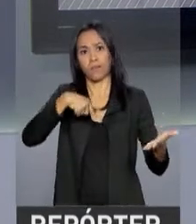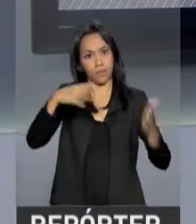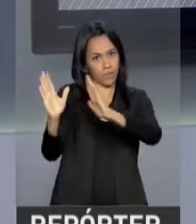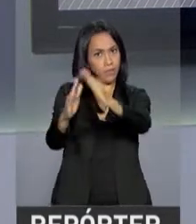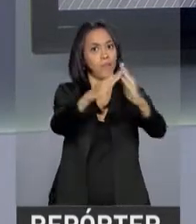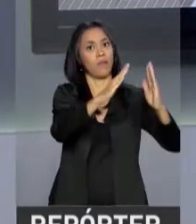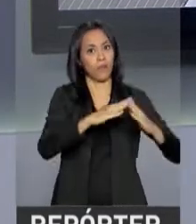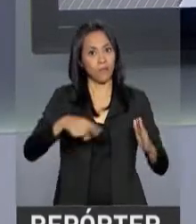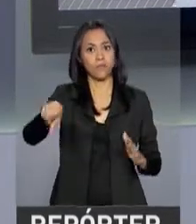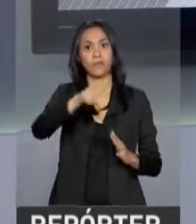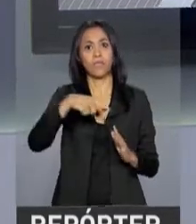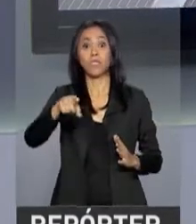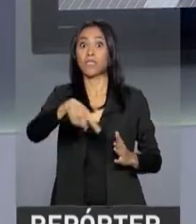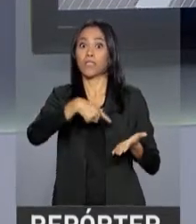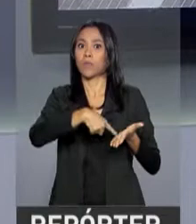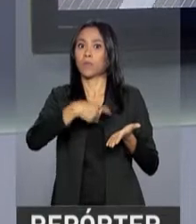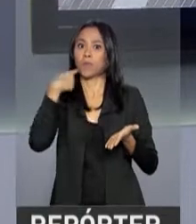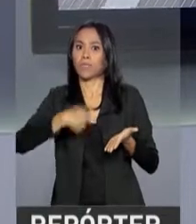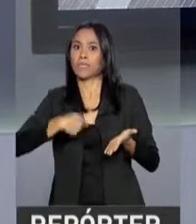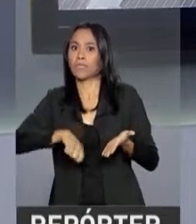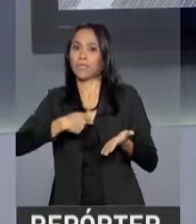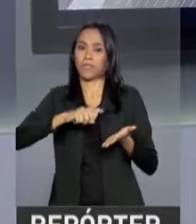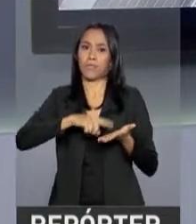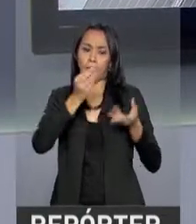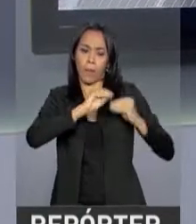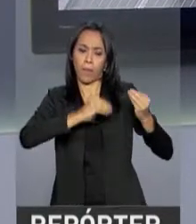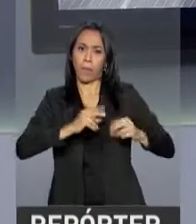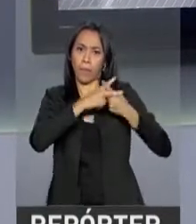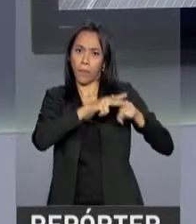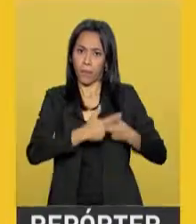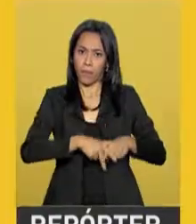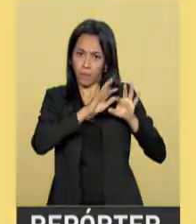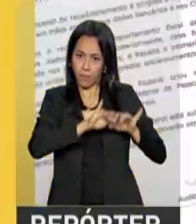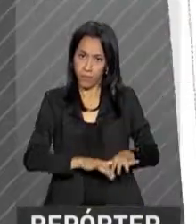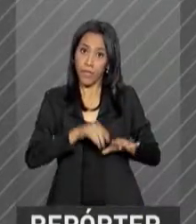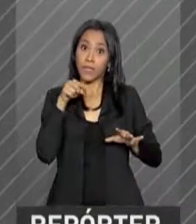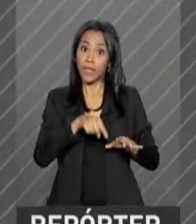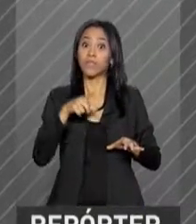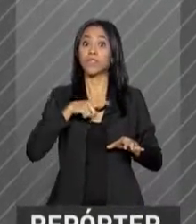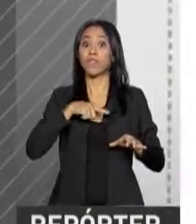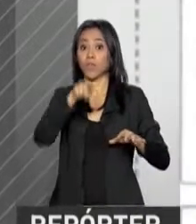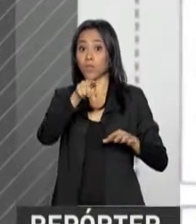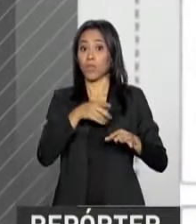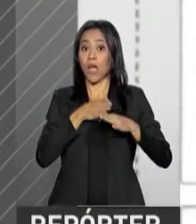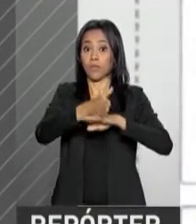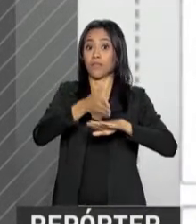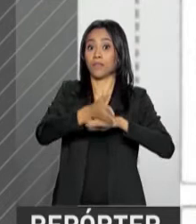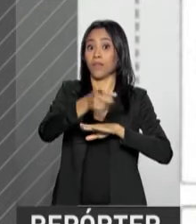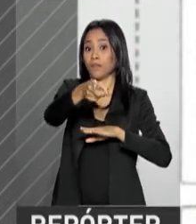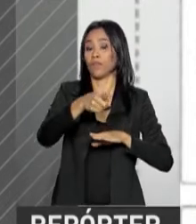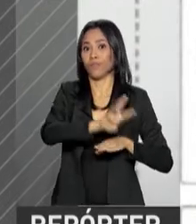para residência com uma intimação para regularização de dados cadastrais no comunicado a um endereço eletrônico para acesso e